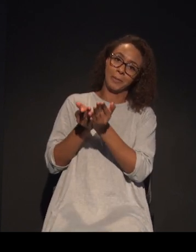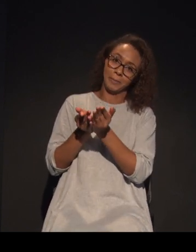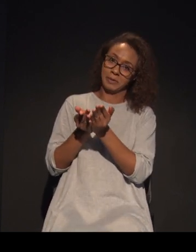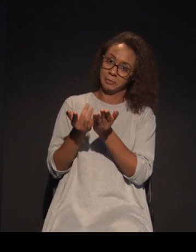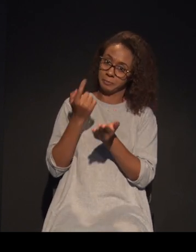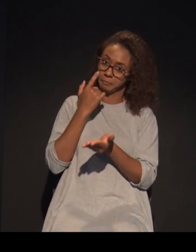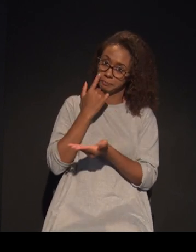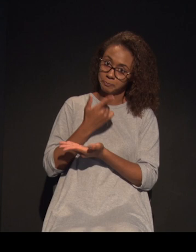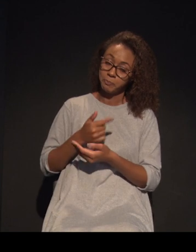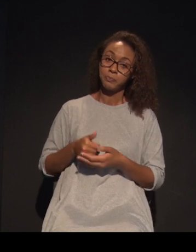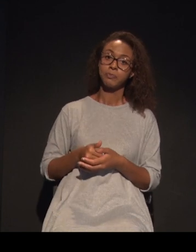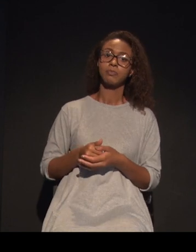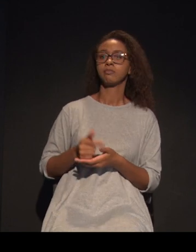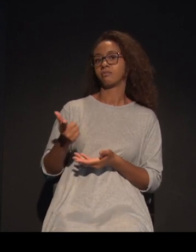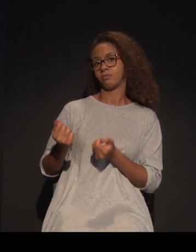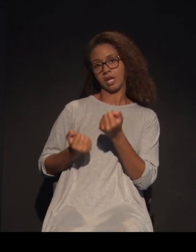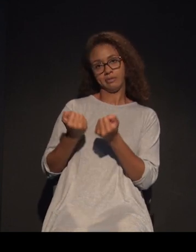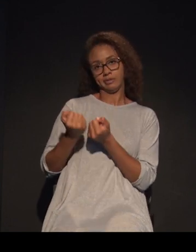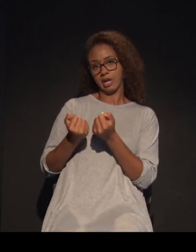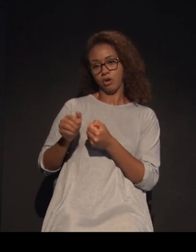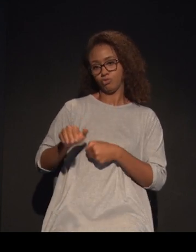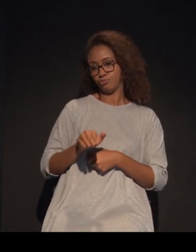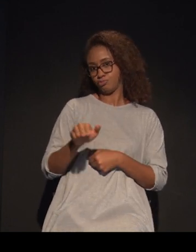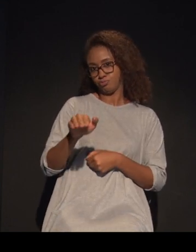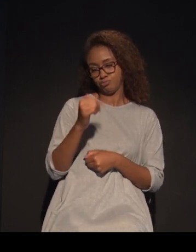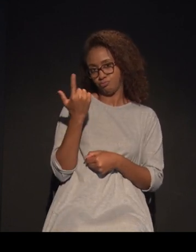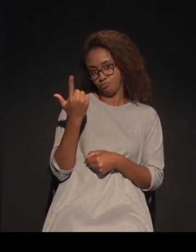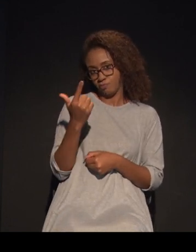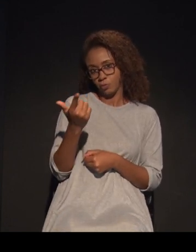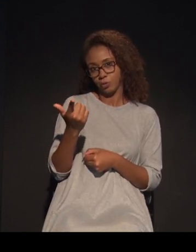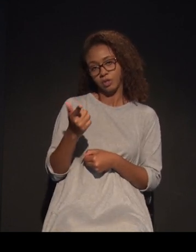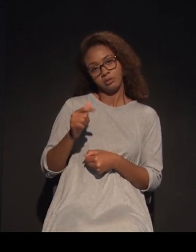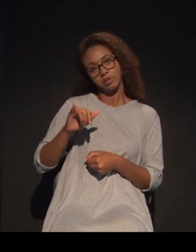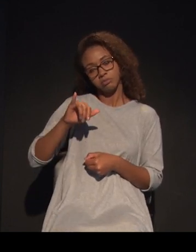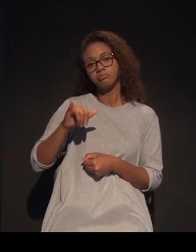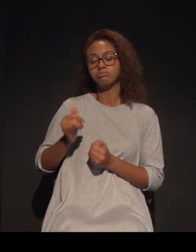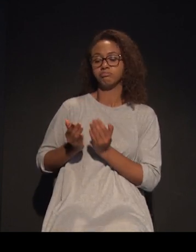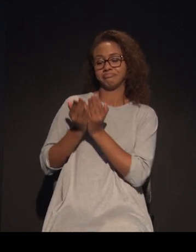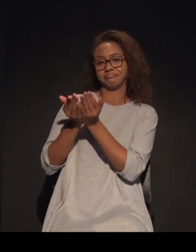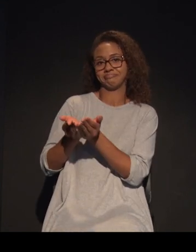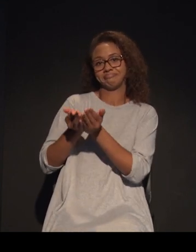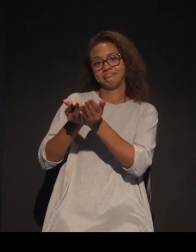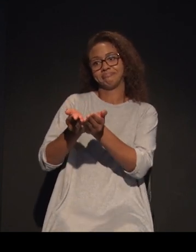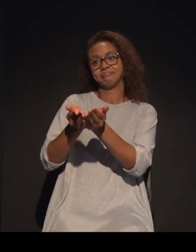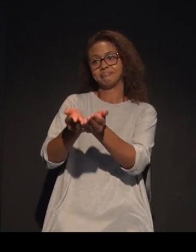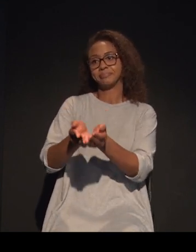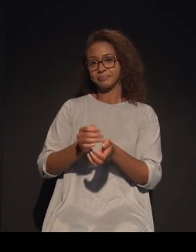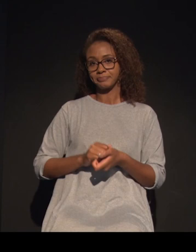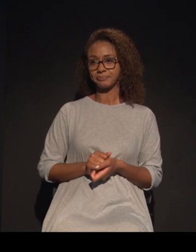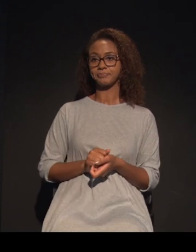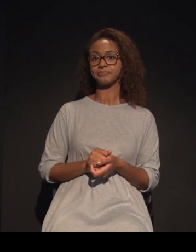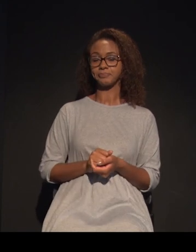ela não tem carro pra ter acesso ao dente vai no barco né